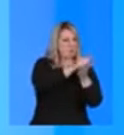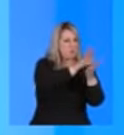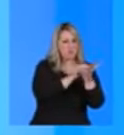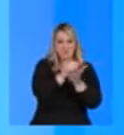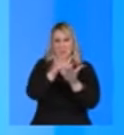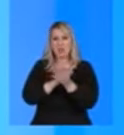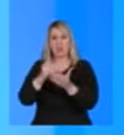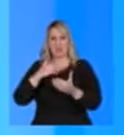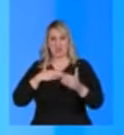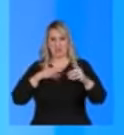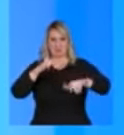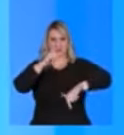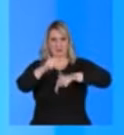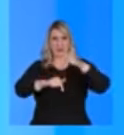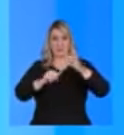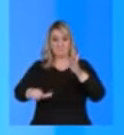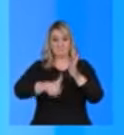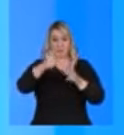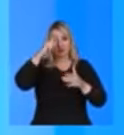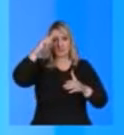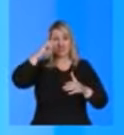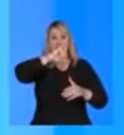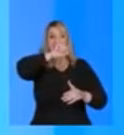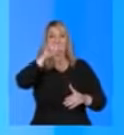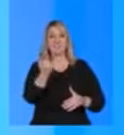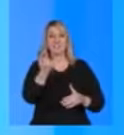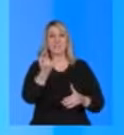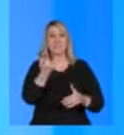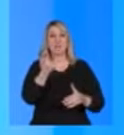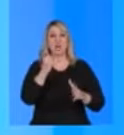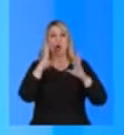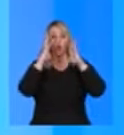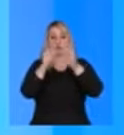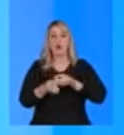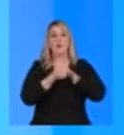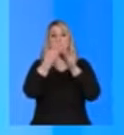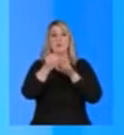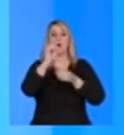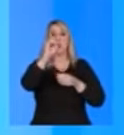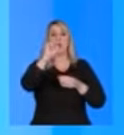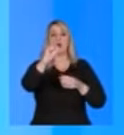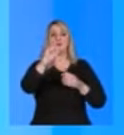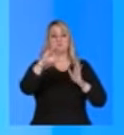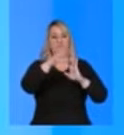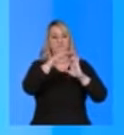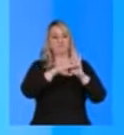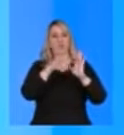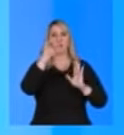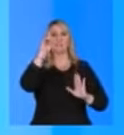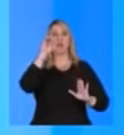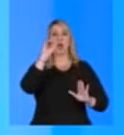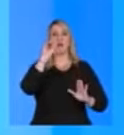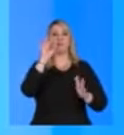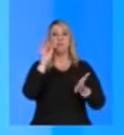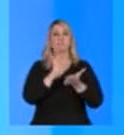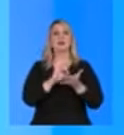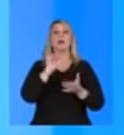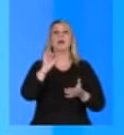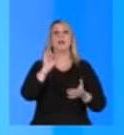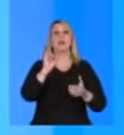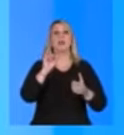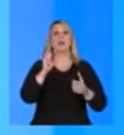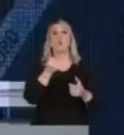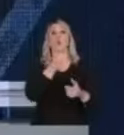eu vou trabalhar para que no primeiro dia de Janeiro todas as informações das os sejam publicadas di oficial Quem Quanto ganha e